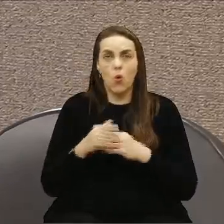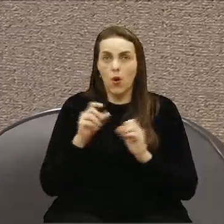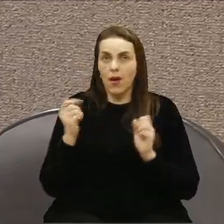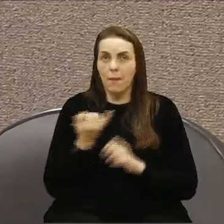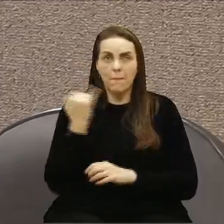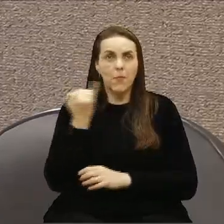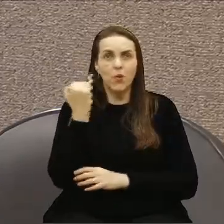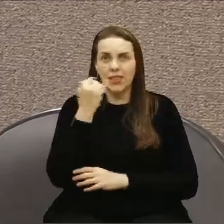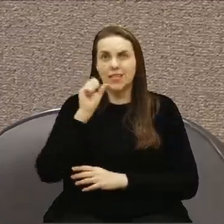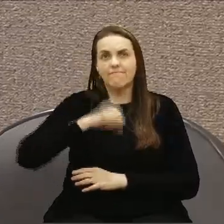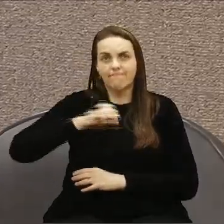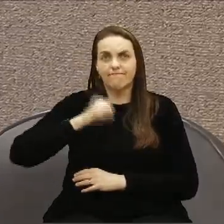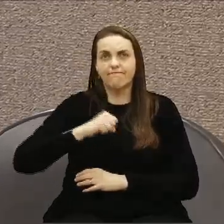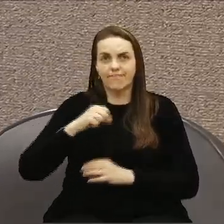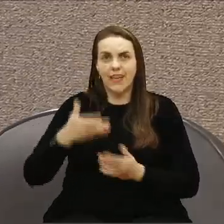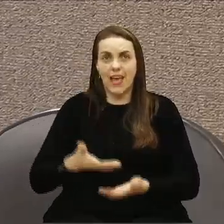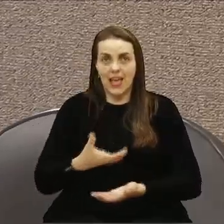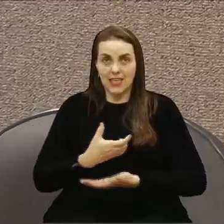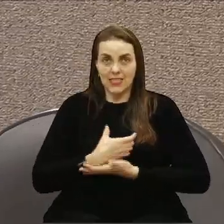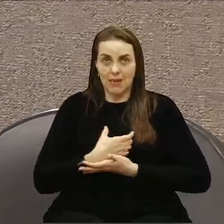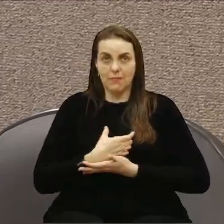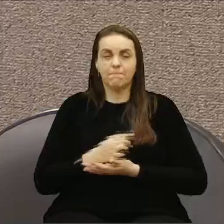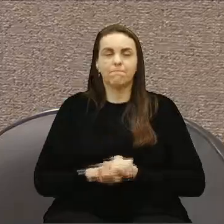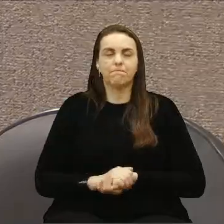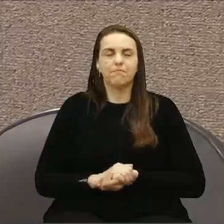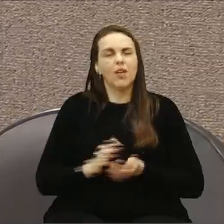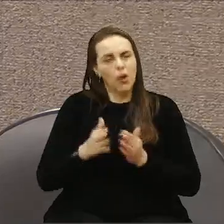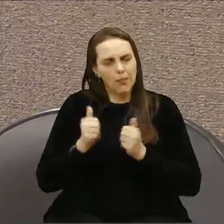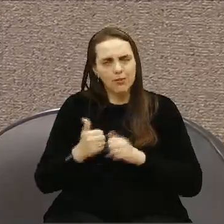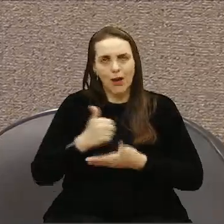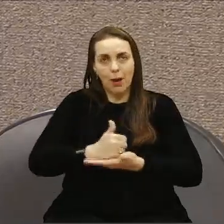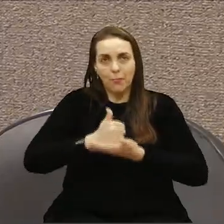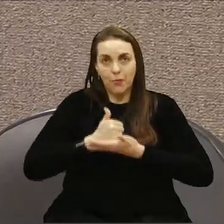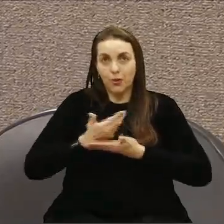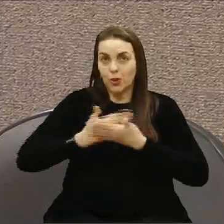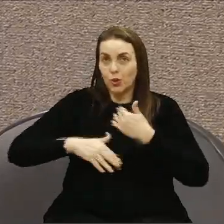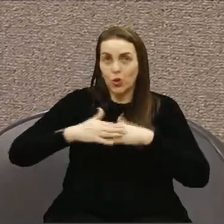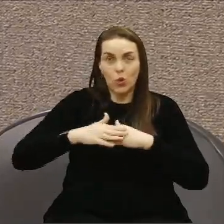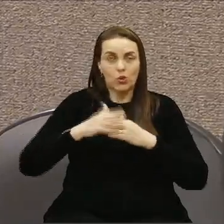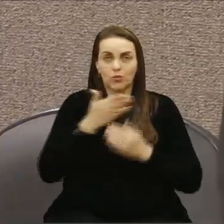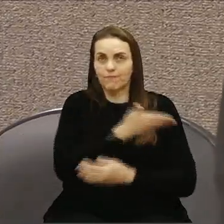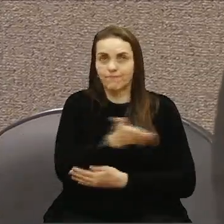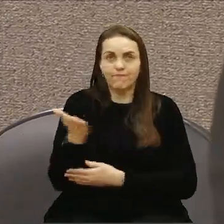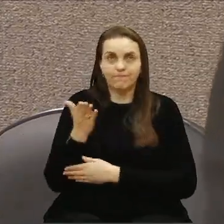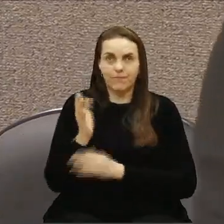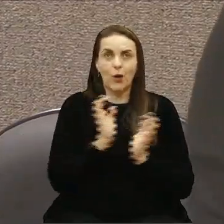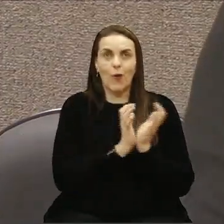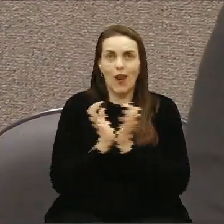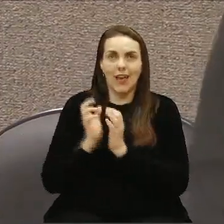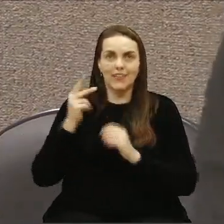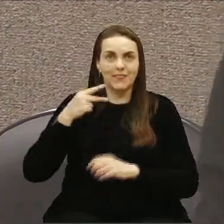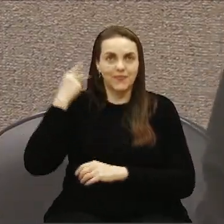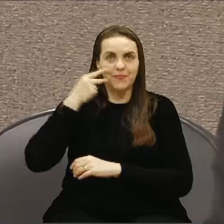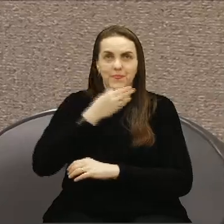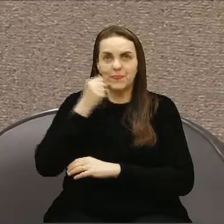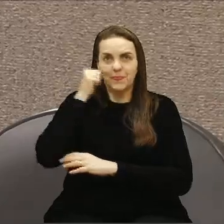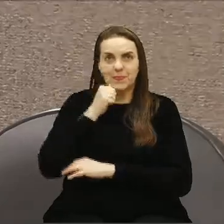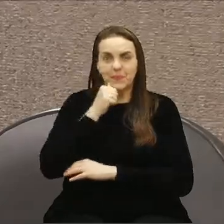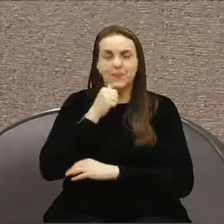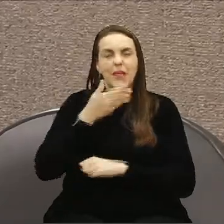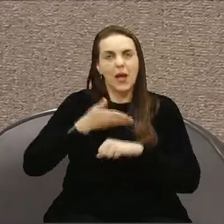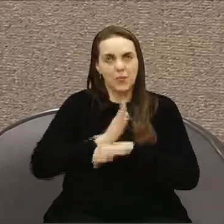é importante para quem a recebe. Então, peço aqui o apoio, por unanimidade, dos nossos colegas, a aprovação dessas